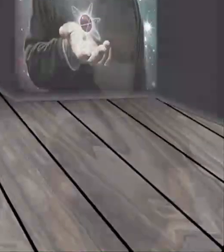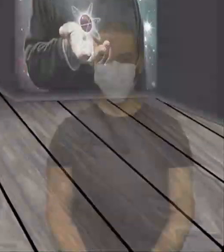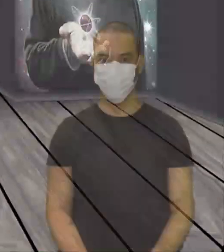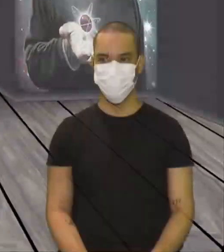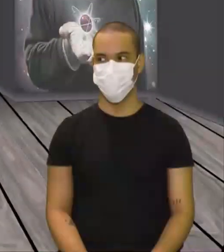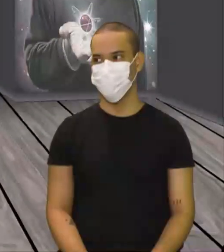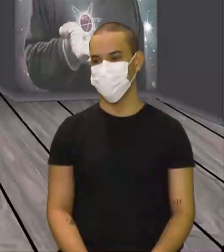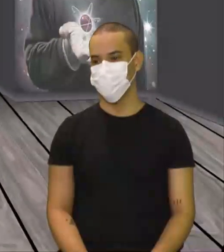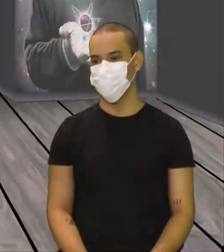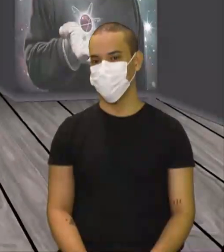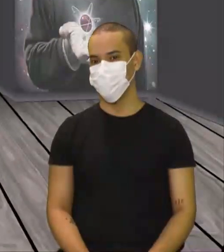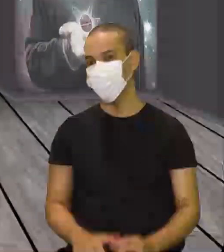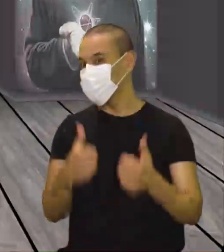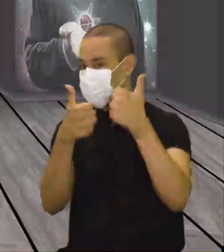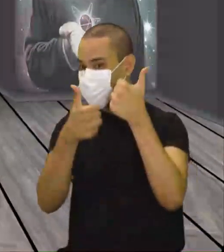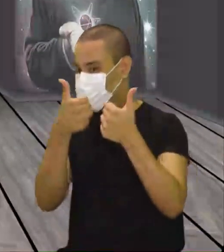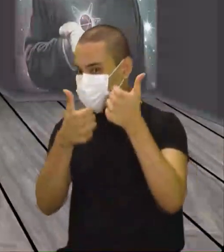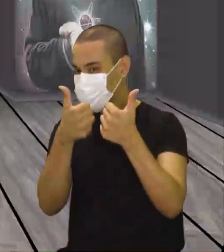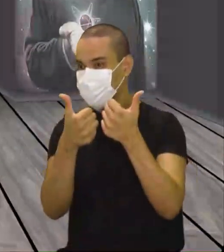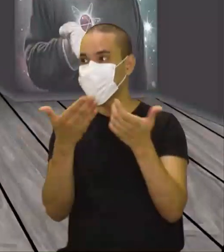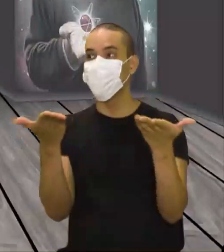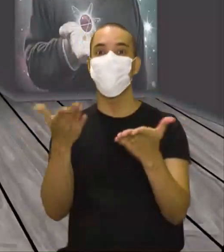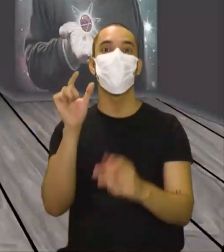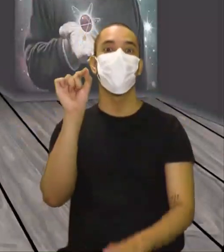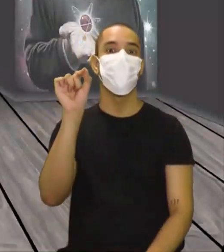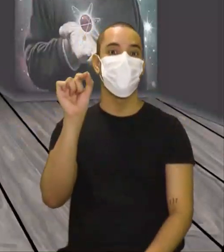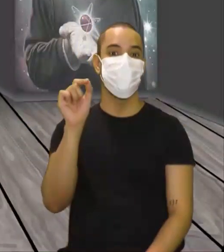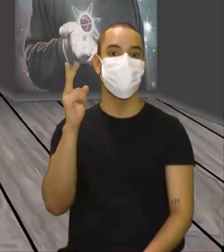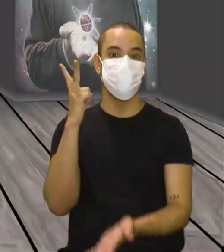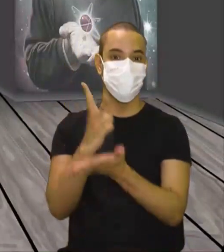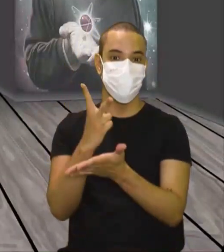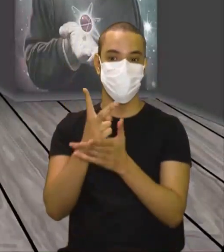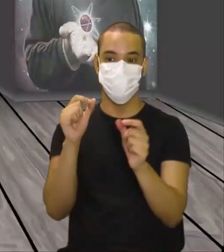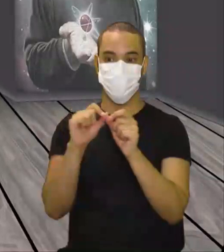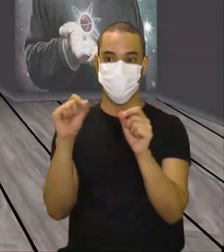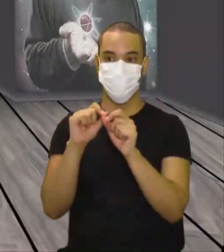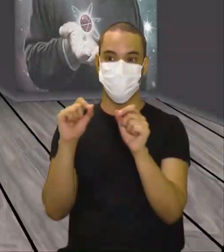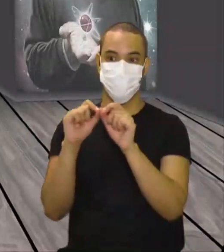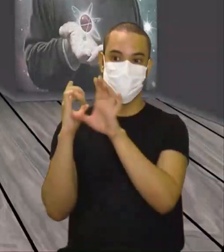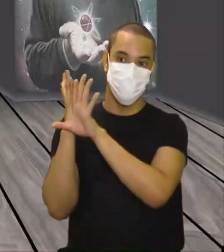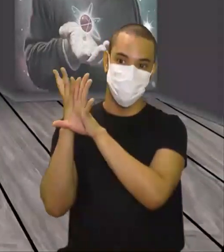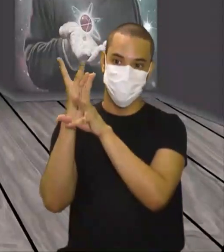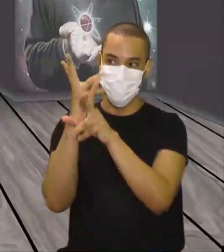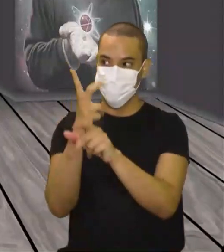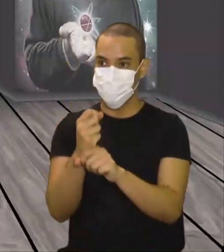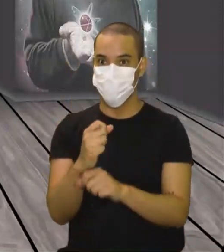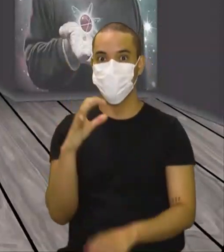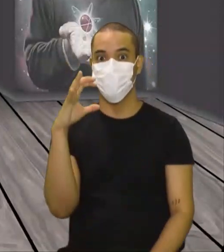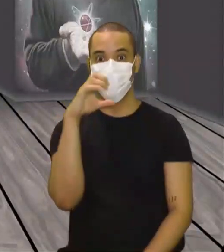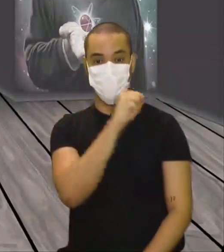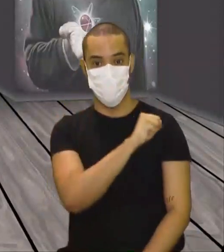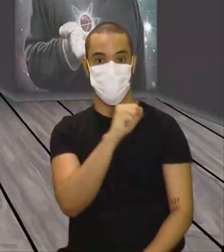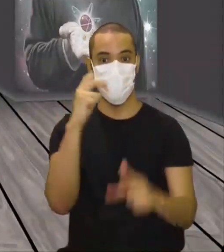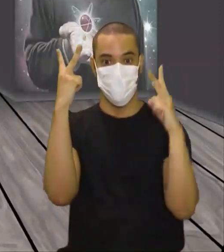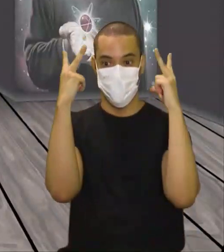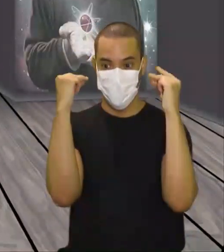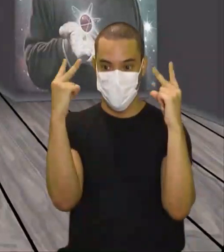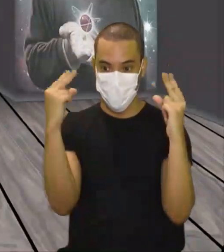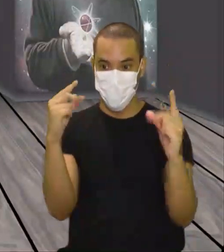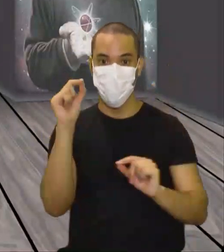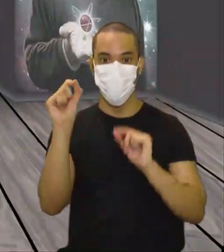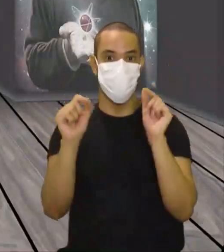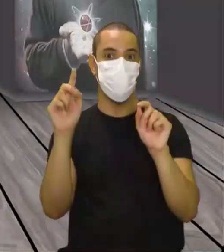E aí, beleza, gente? Agora nós vamos fazer o quê? Como sempre, aquela revisão bem light, bem tranquila, né? Isso é um assunto mais